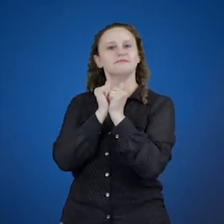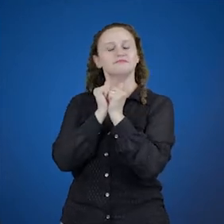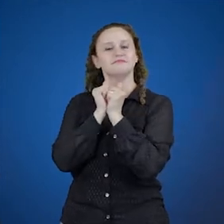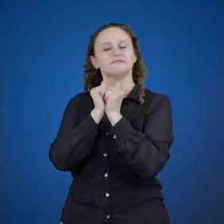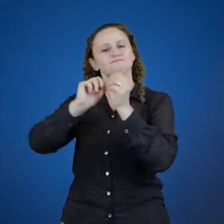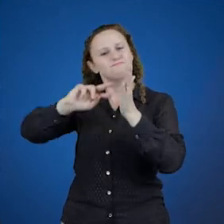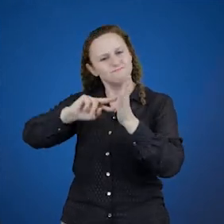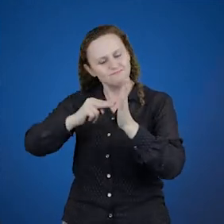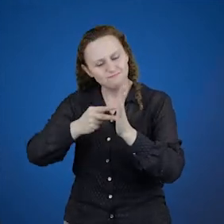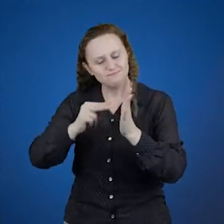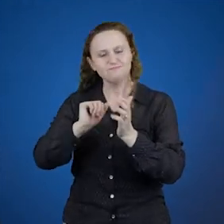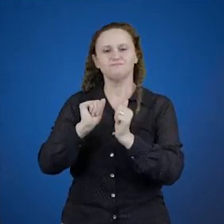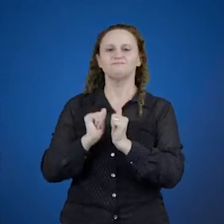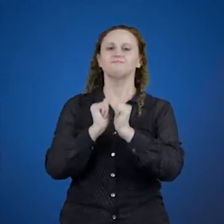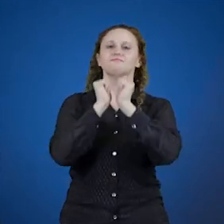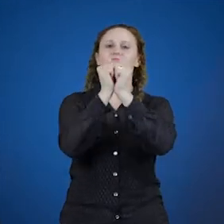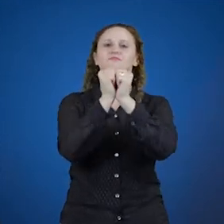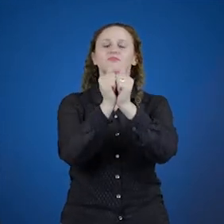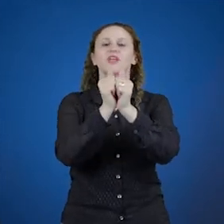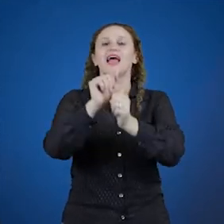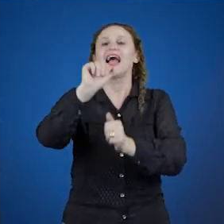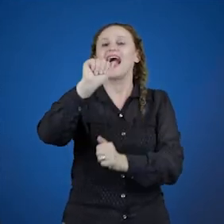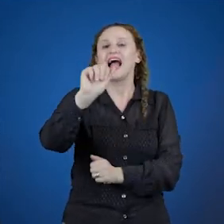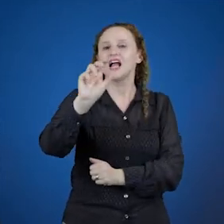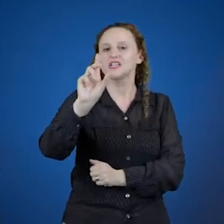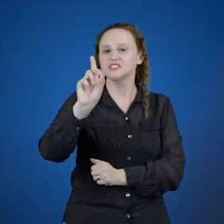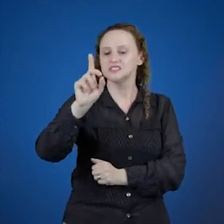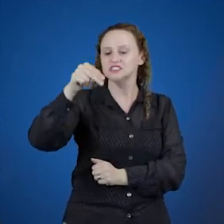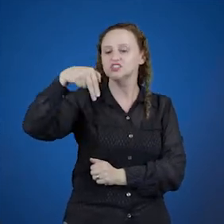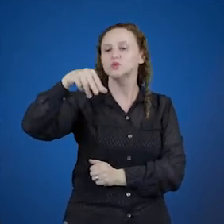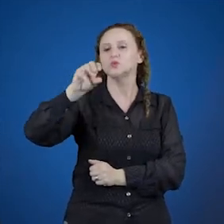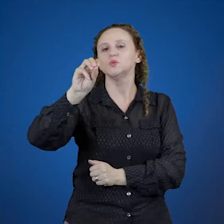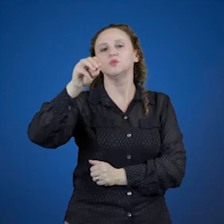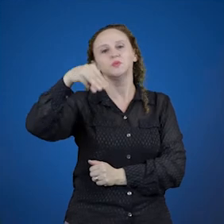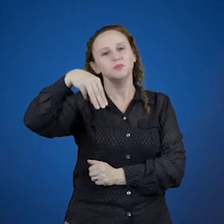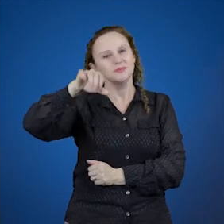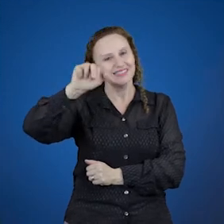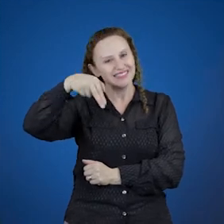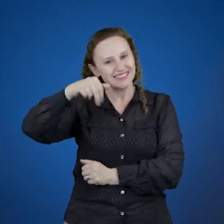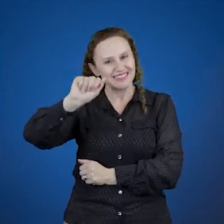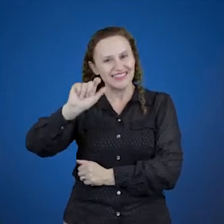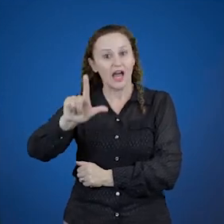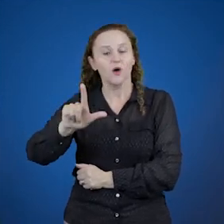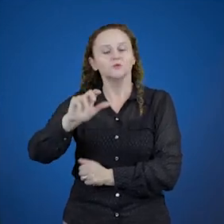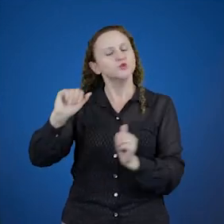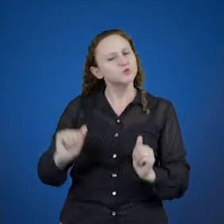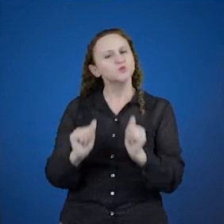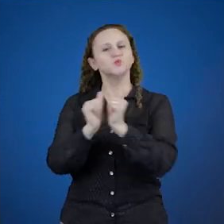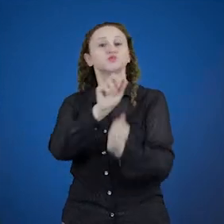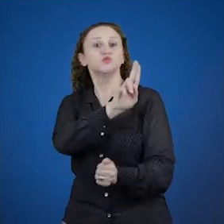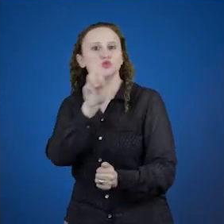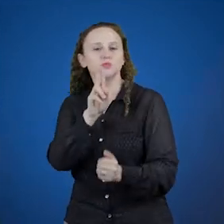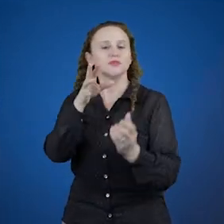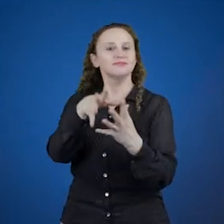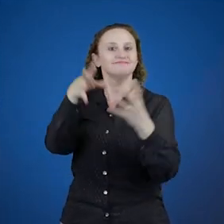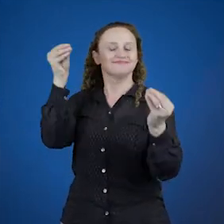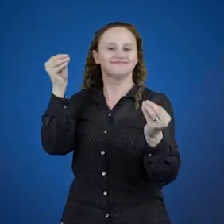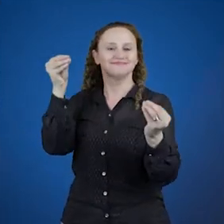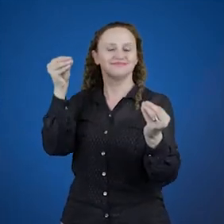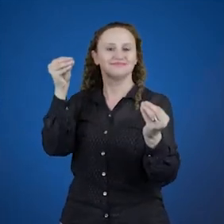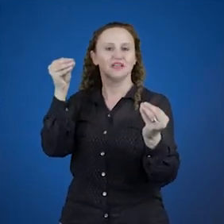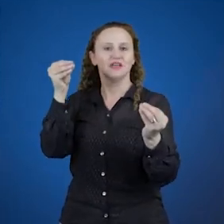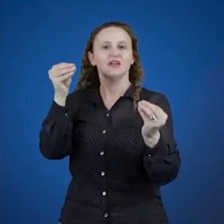junto junto adnominal junto de um nome que brilho bom